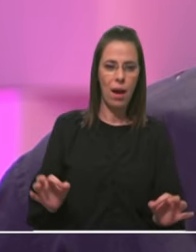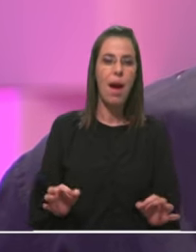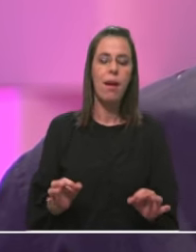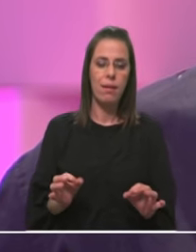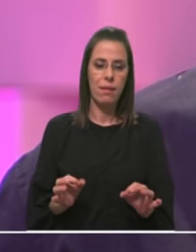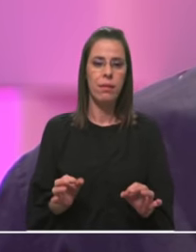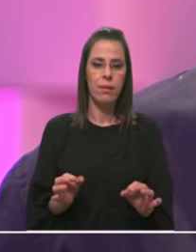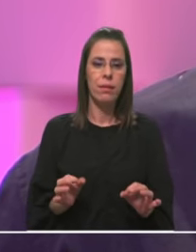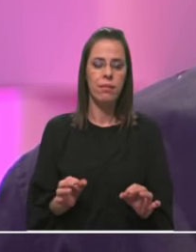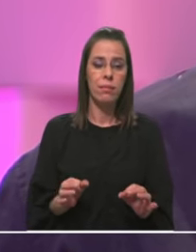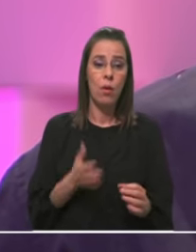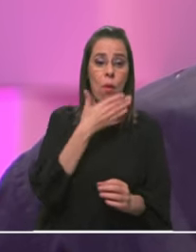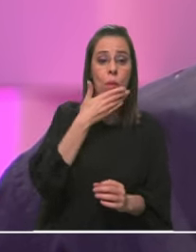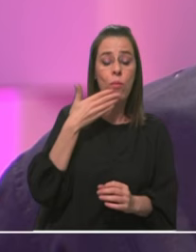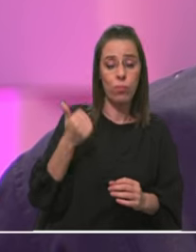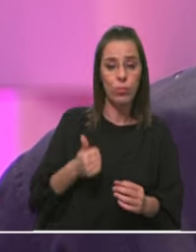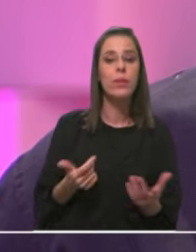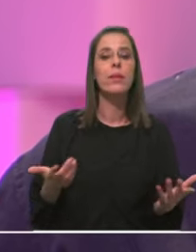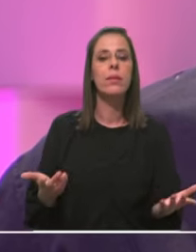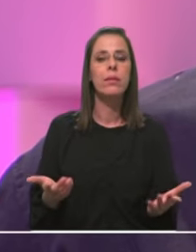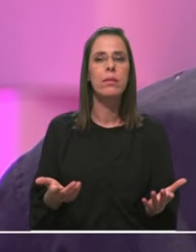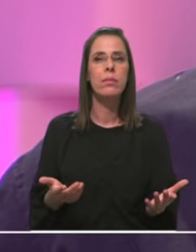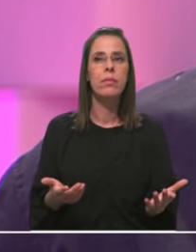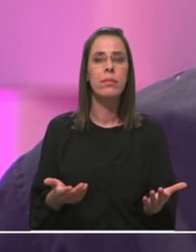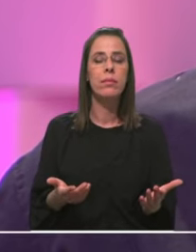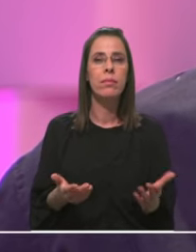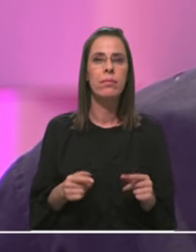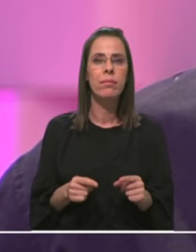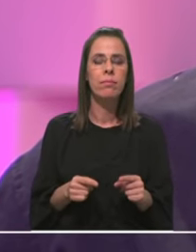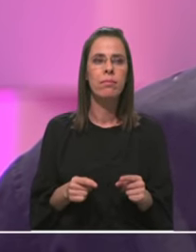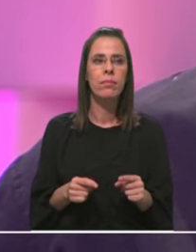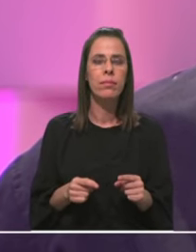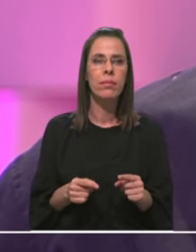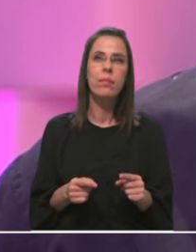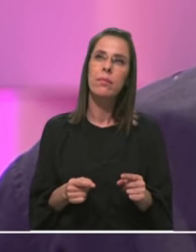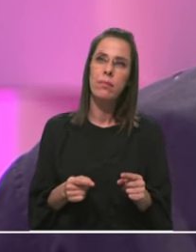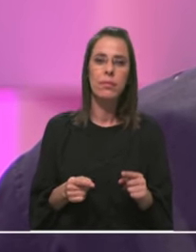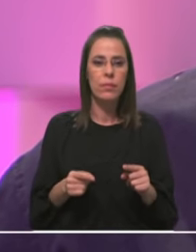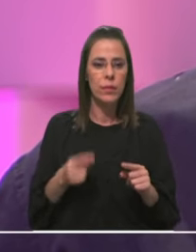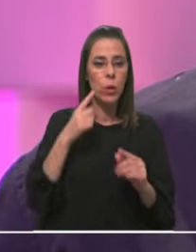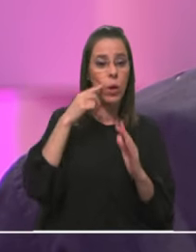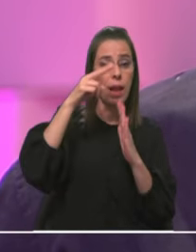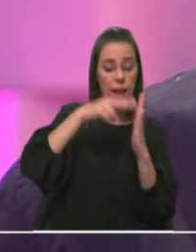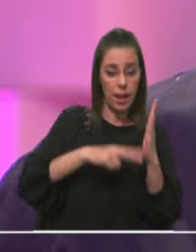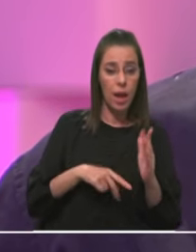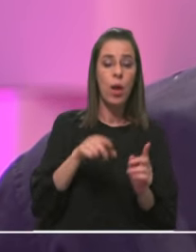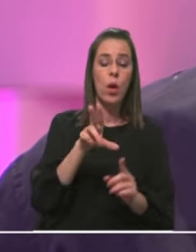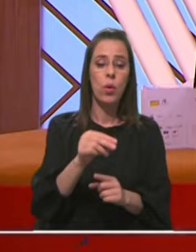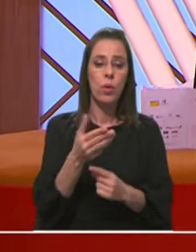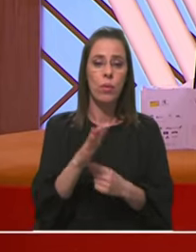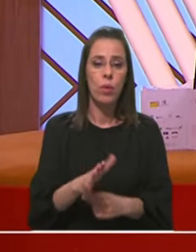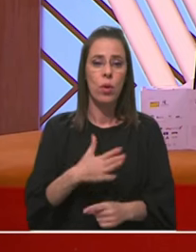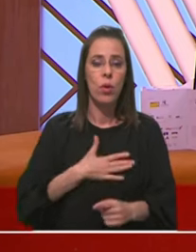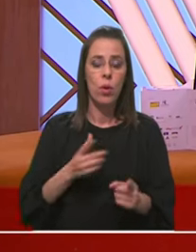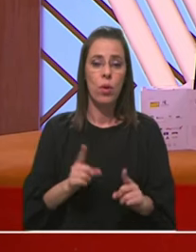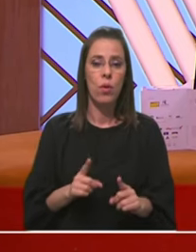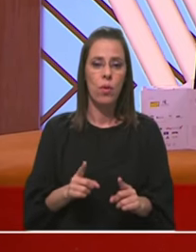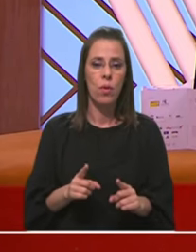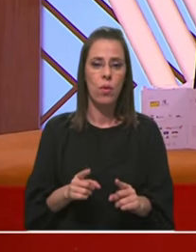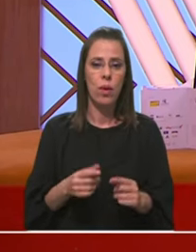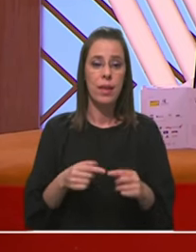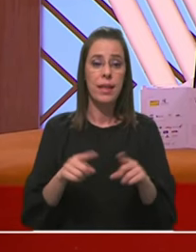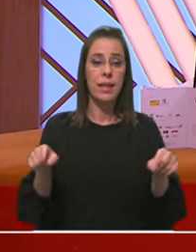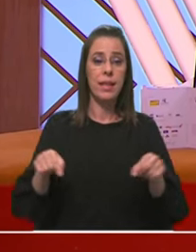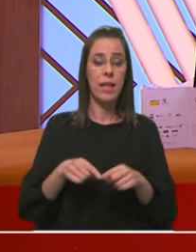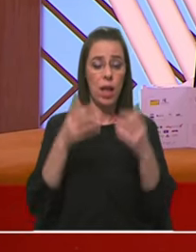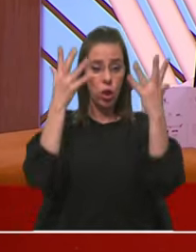e muito bonita muito e e e e imag e quando leio que o Nuno por exemplo não gosta de salas